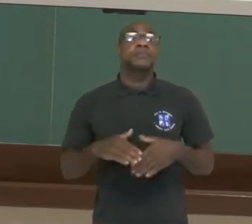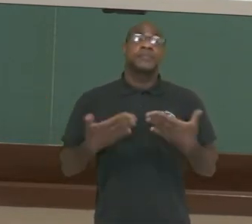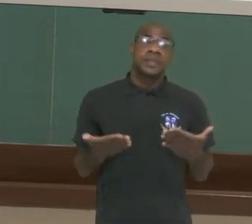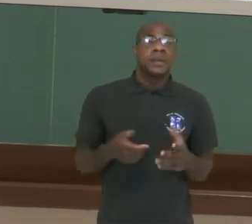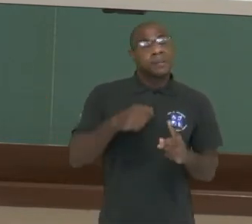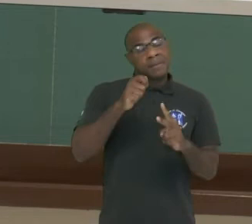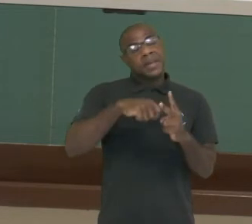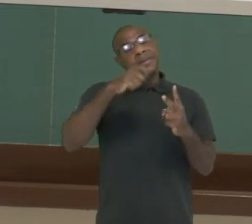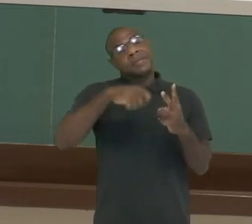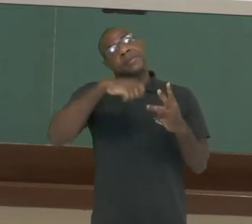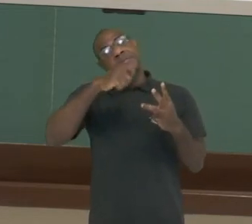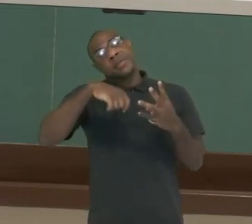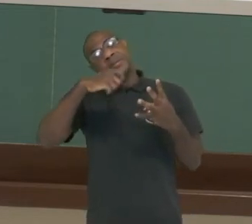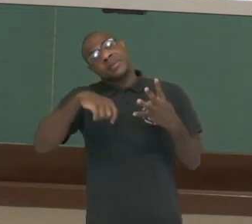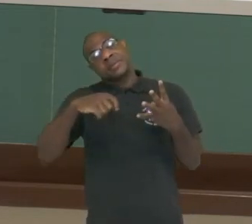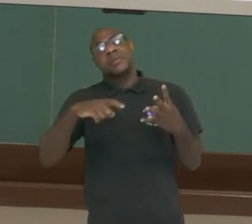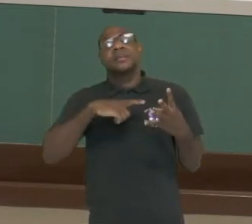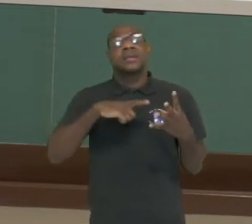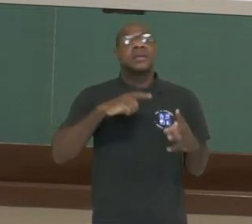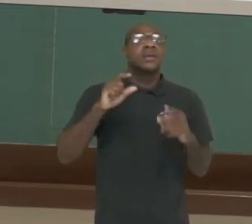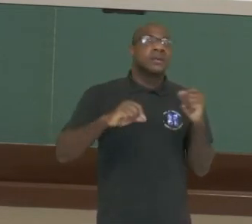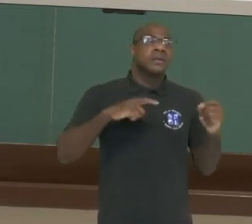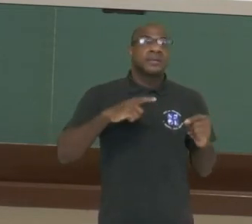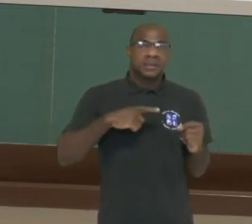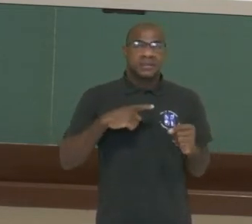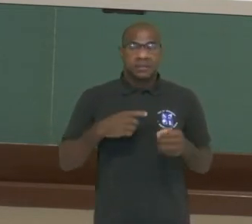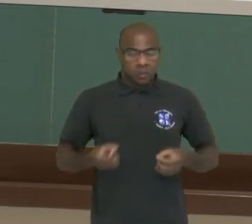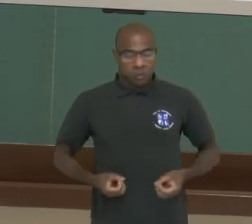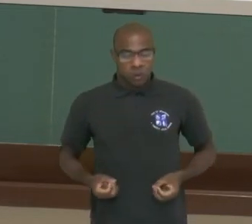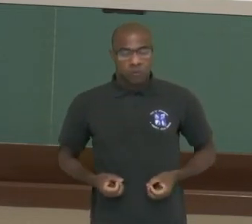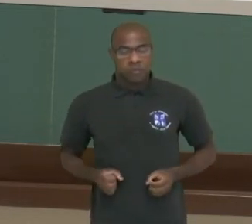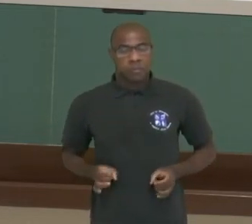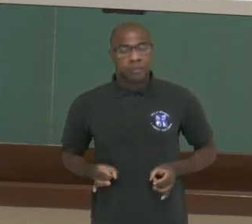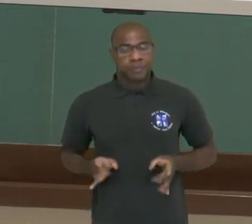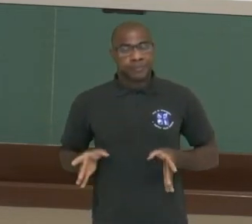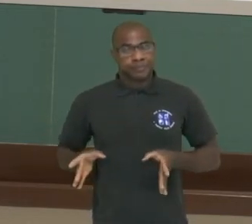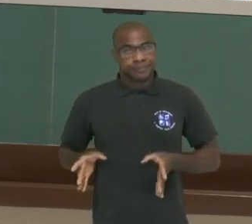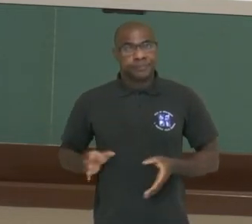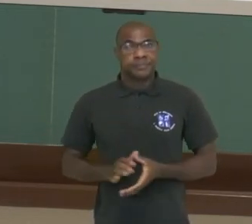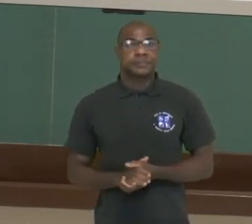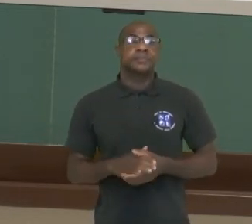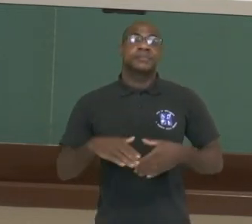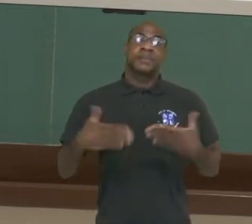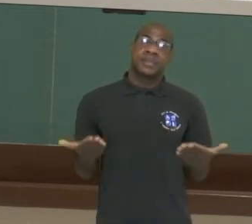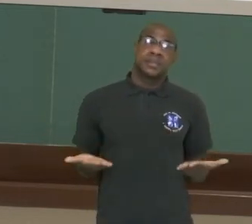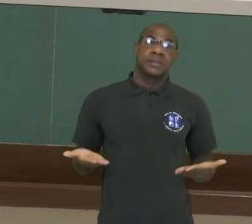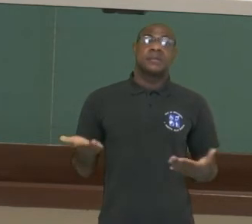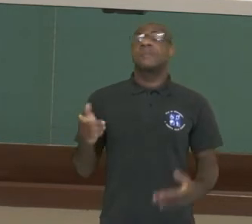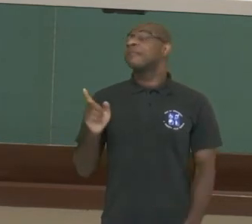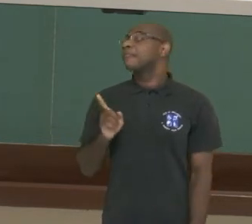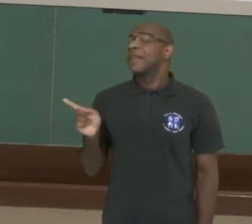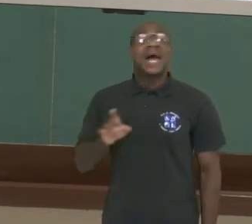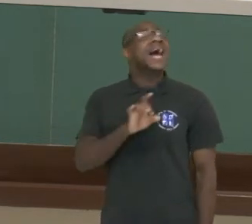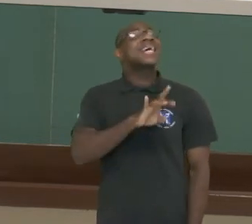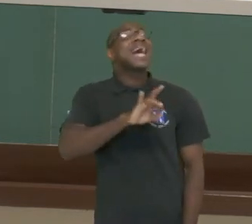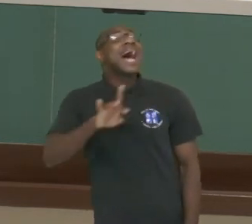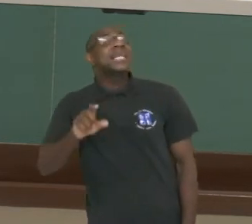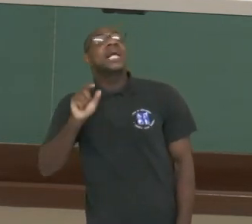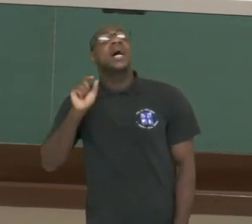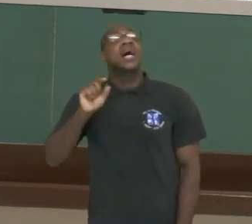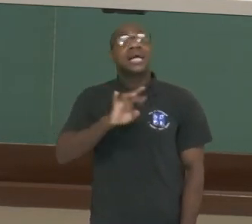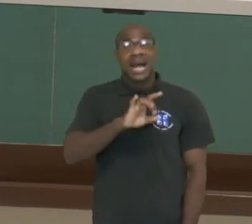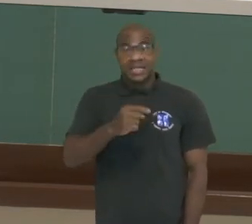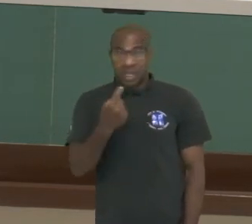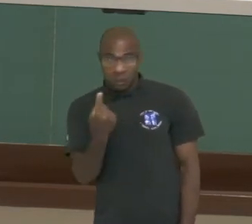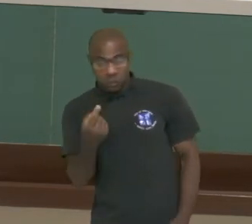cada mês, nós liberamos um destes óvulos, ok? Neste caso, cada uma de nós,